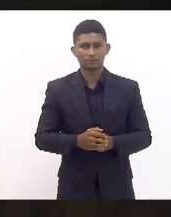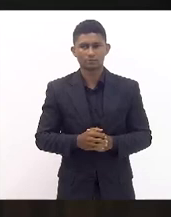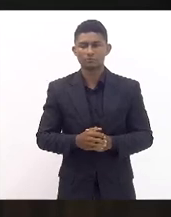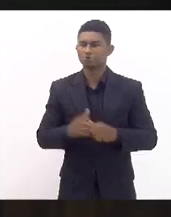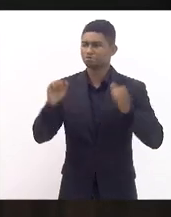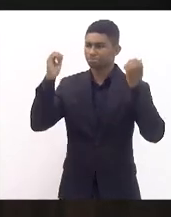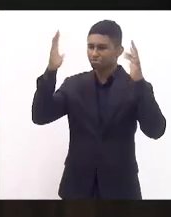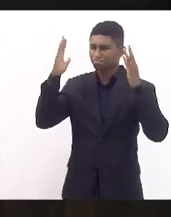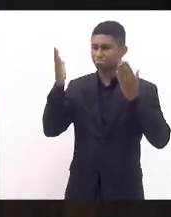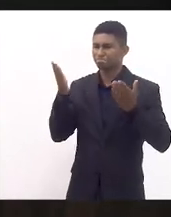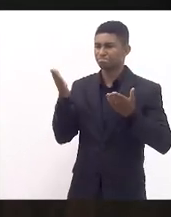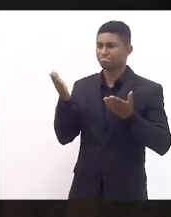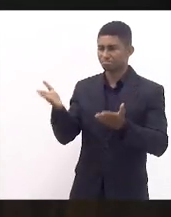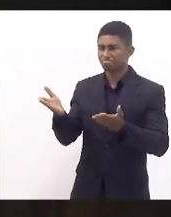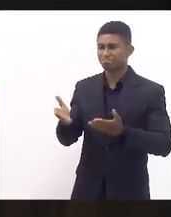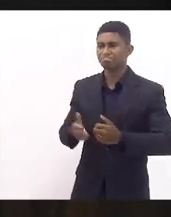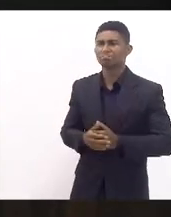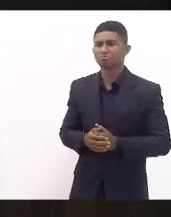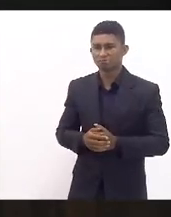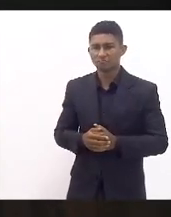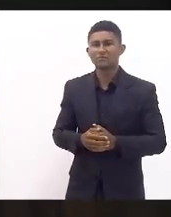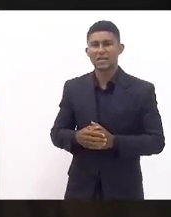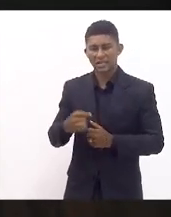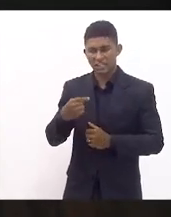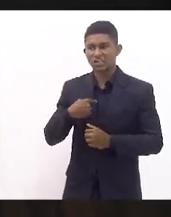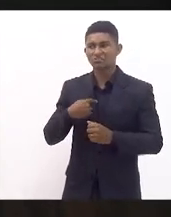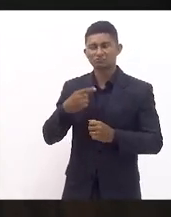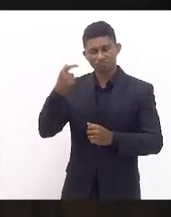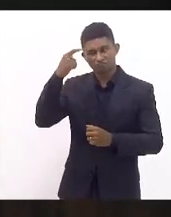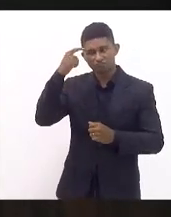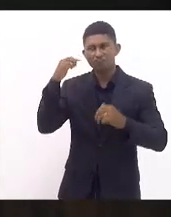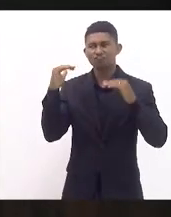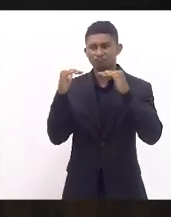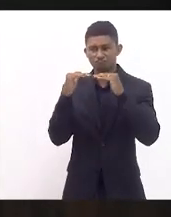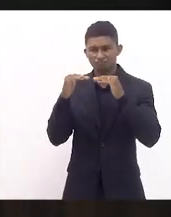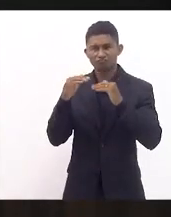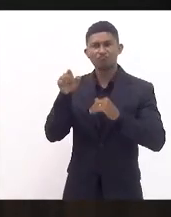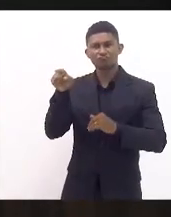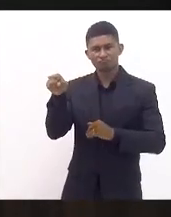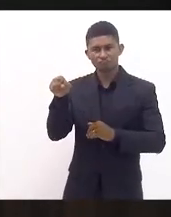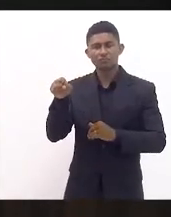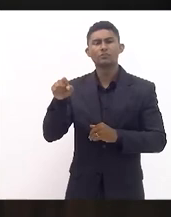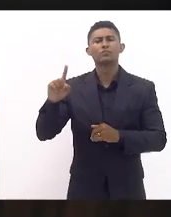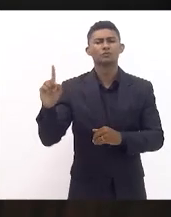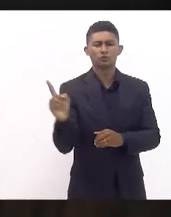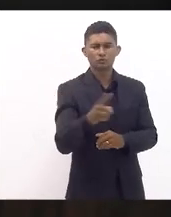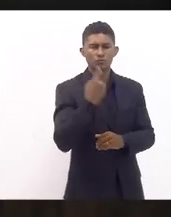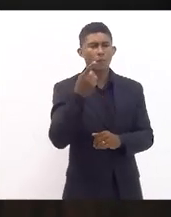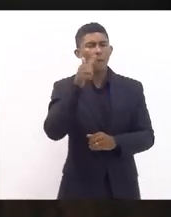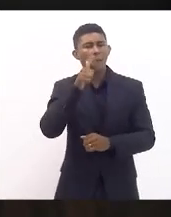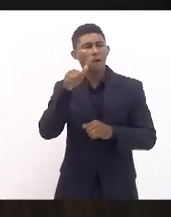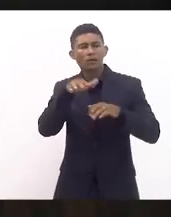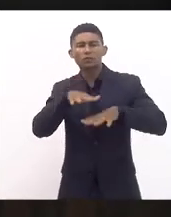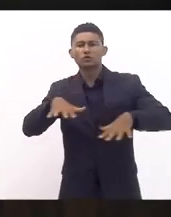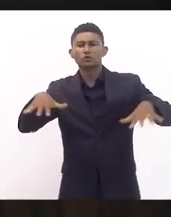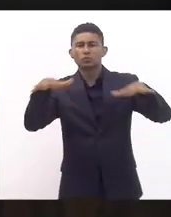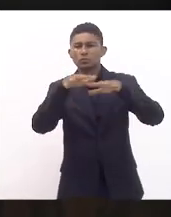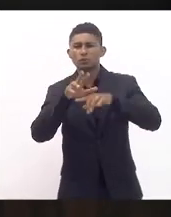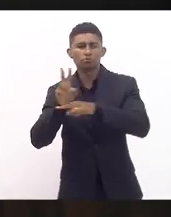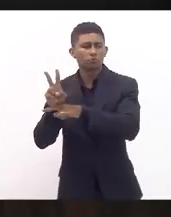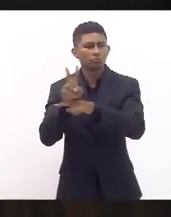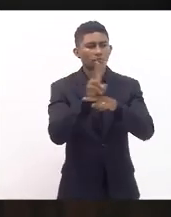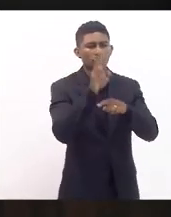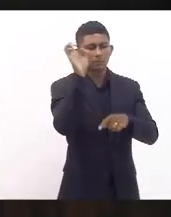Parabéns, deputada Célia. Tem a minha solidariedade. Nós temos aí defendido as mulheres e as parlamentares do